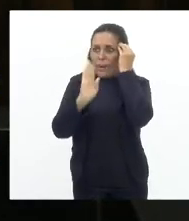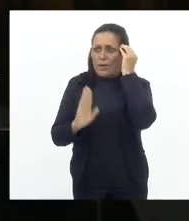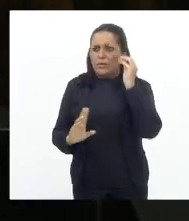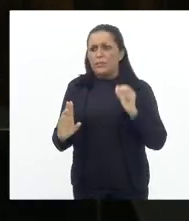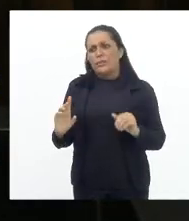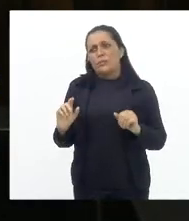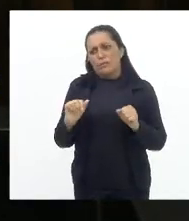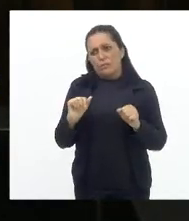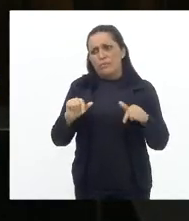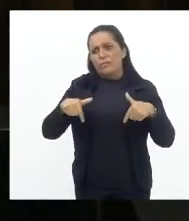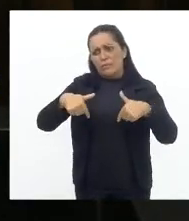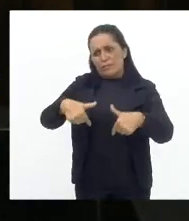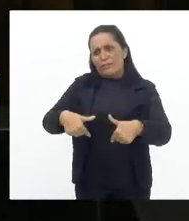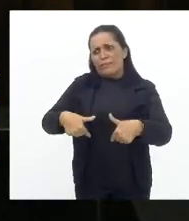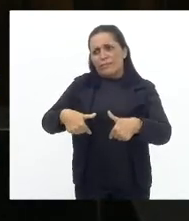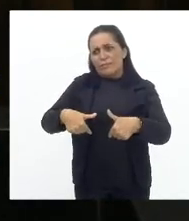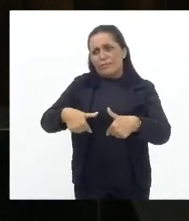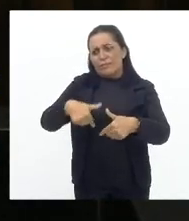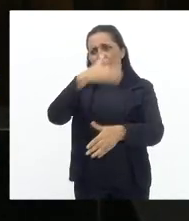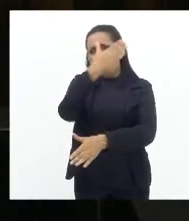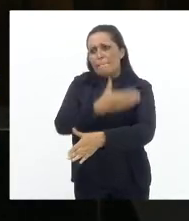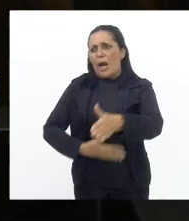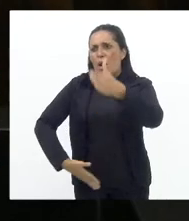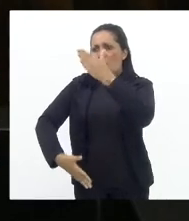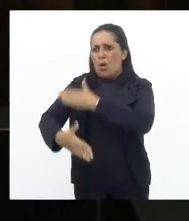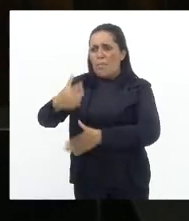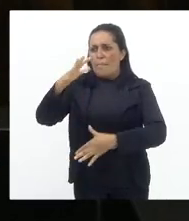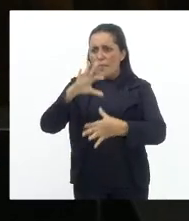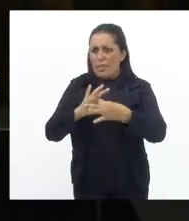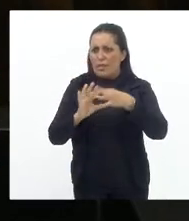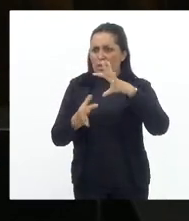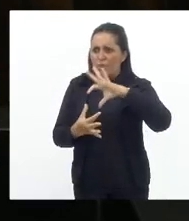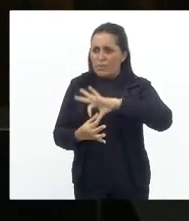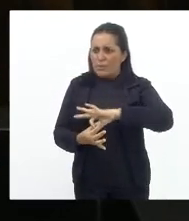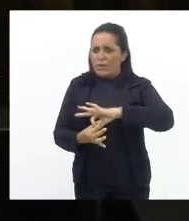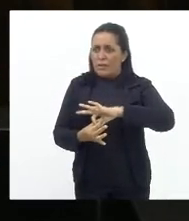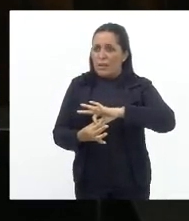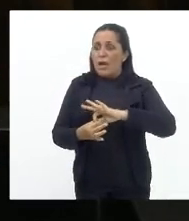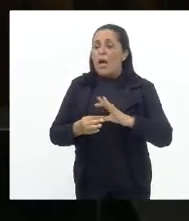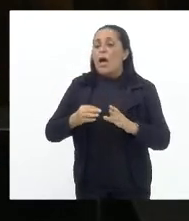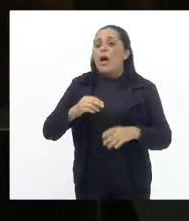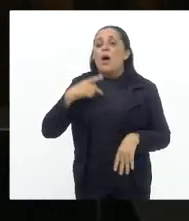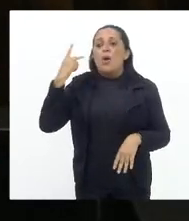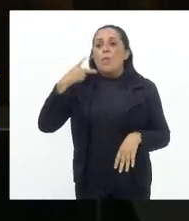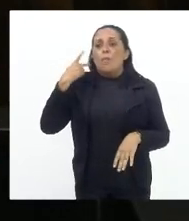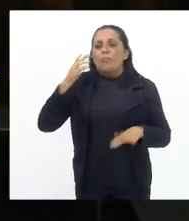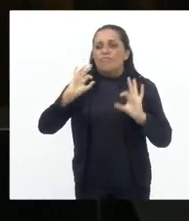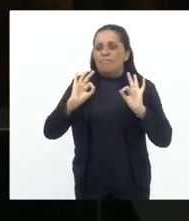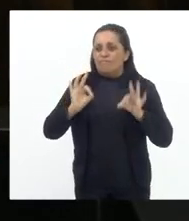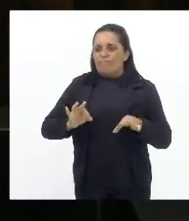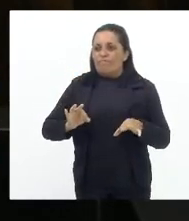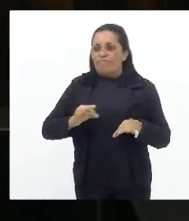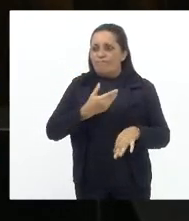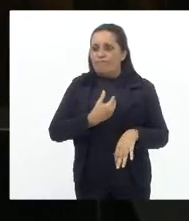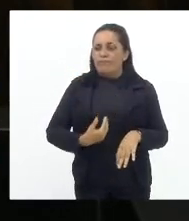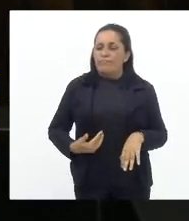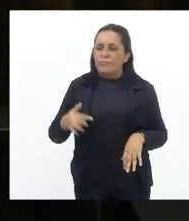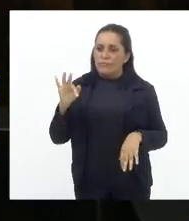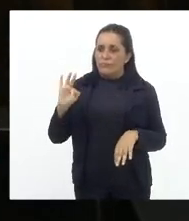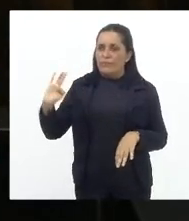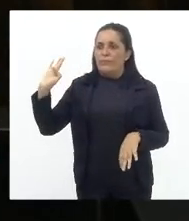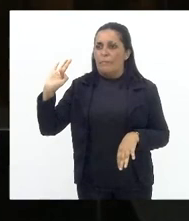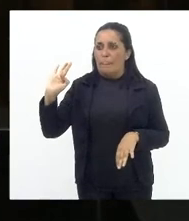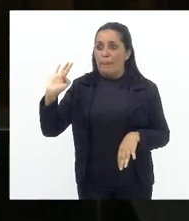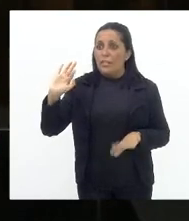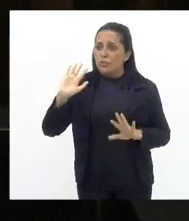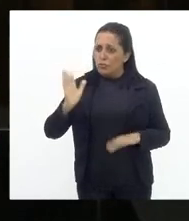está fazendo na paraolimpíada o fruto de uma política acertada do Governo Federal e tal